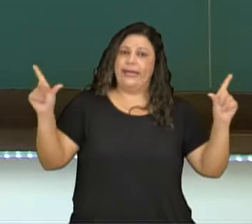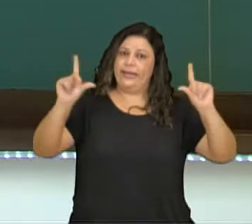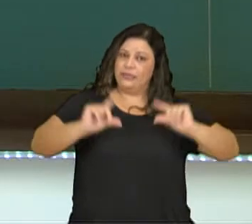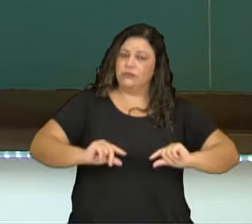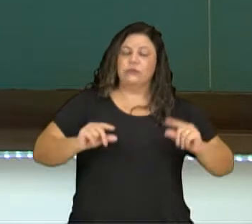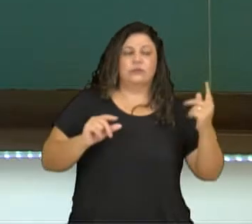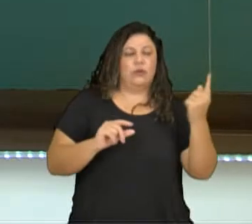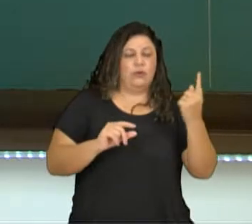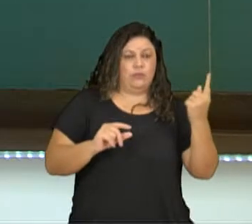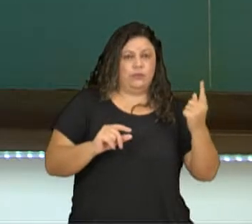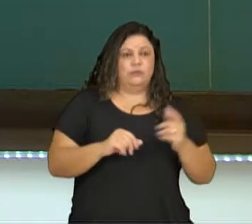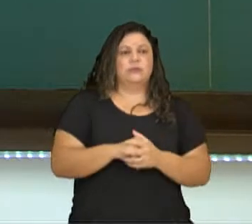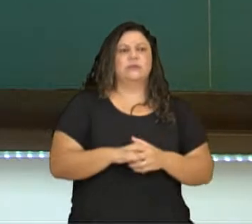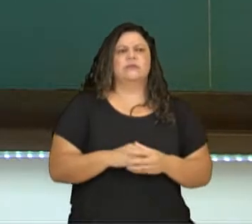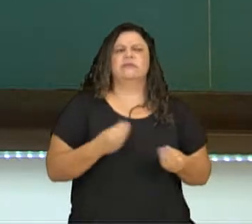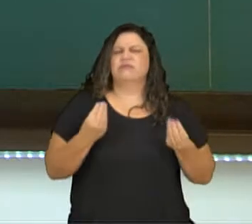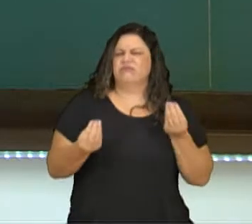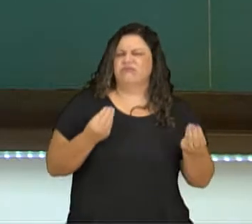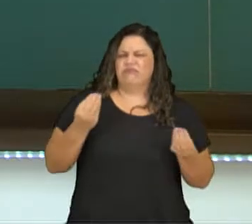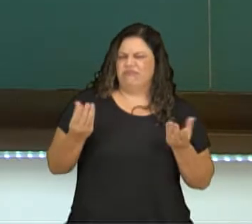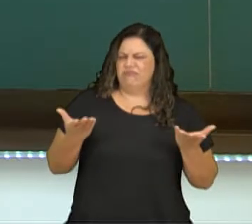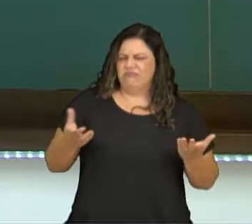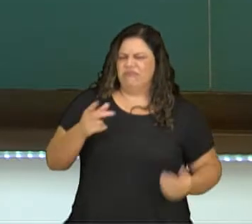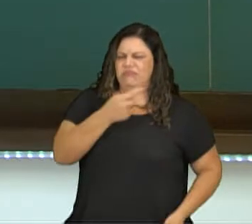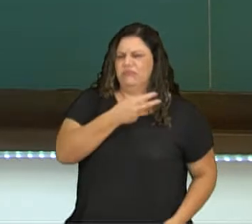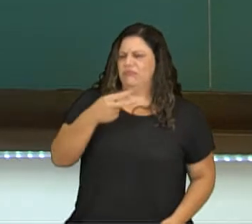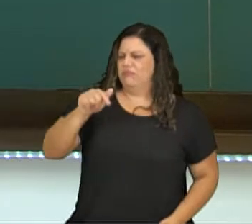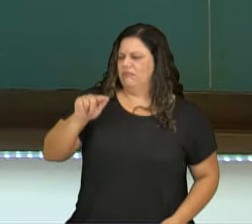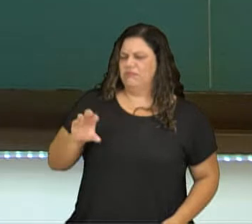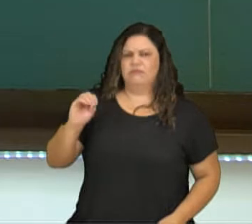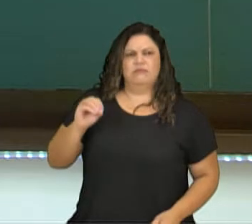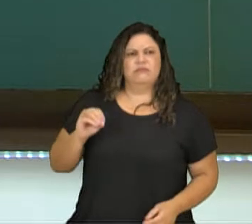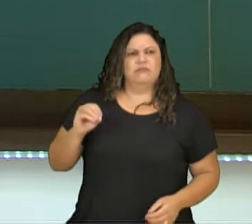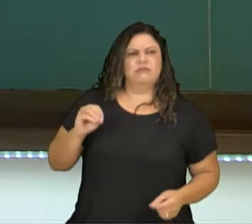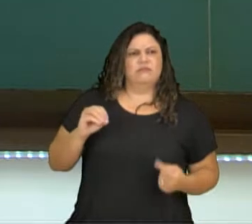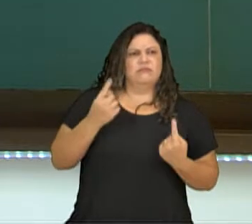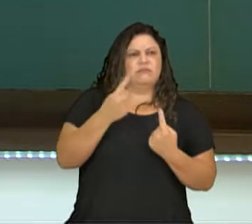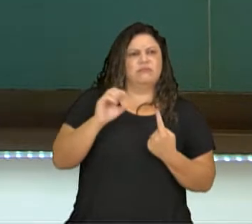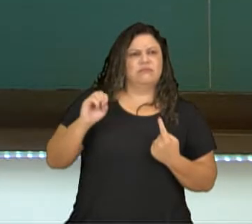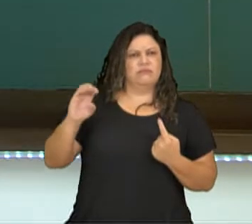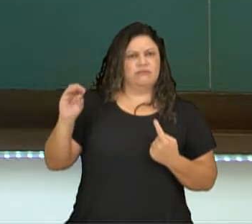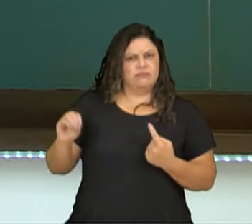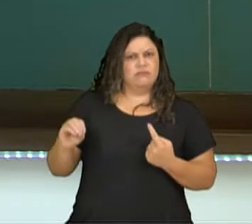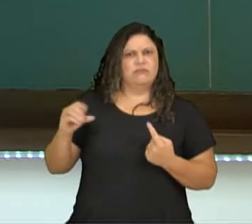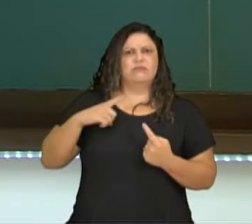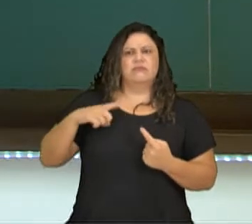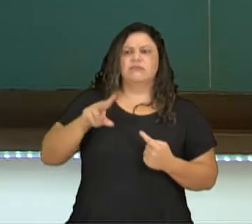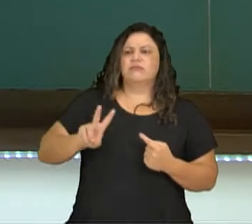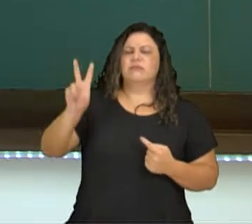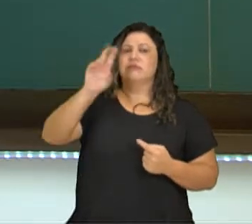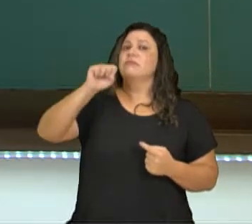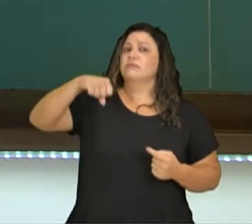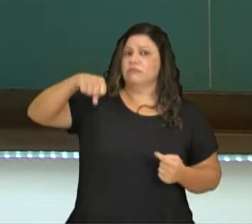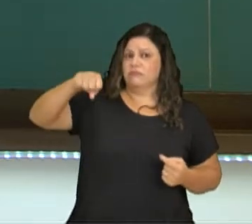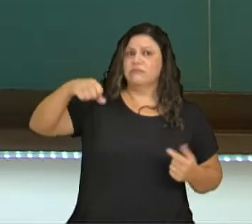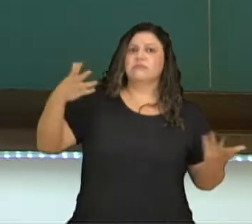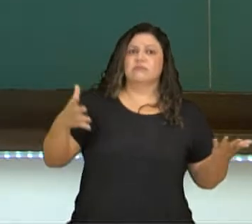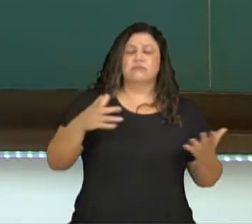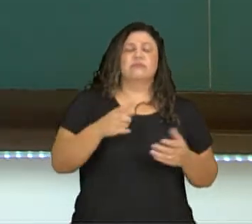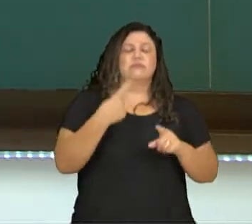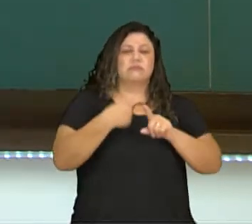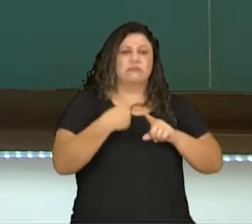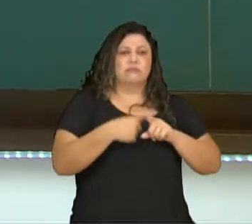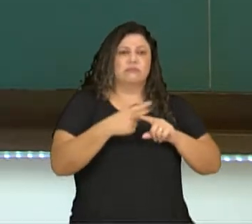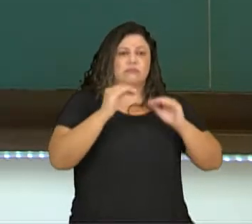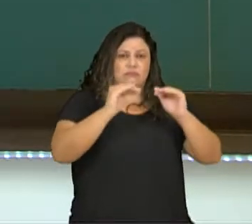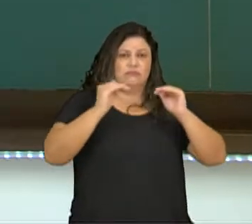quadrante. Professora, mas ali está tendo de 270, de 180, eu tenho valores. Sim, porque comentei com vocês que eles estão sobre